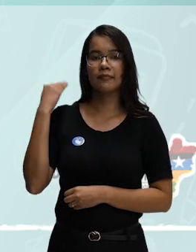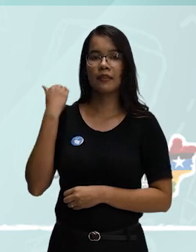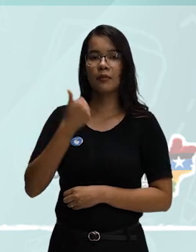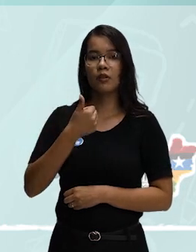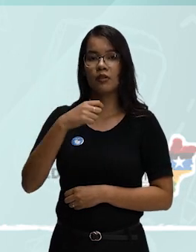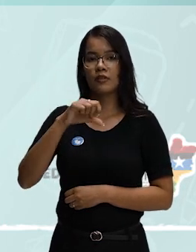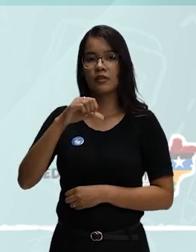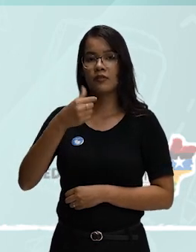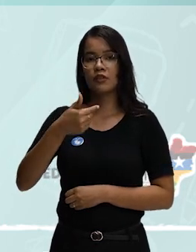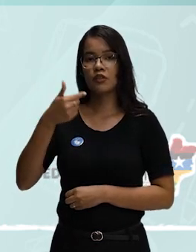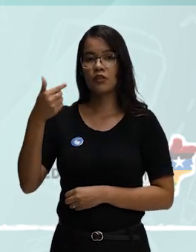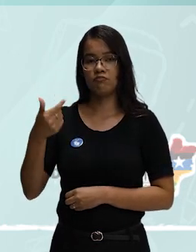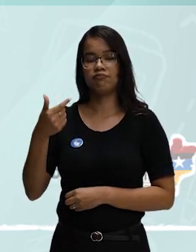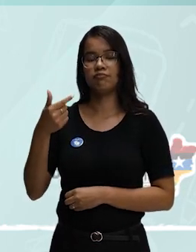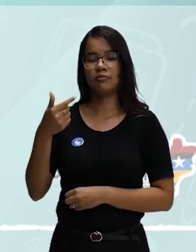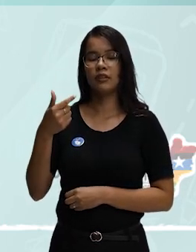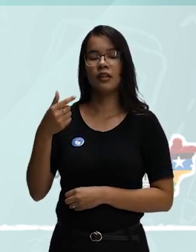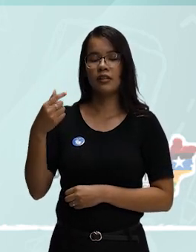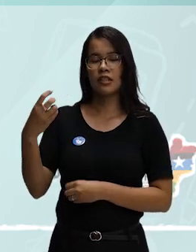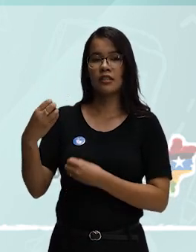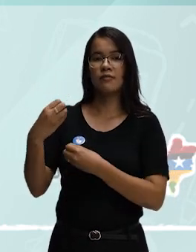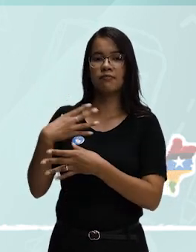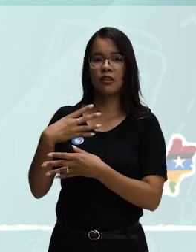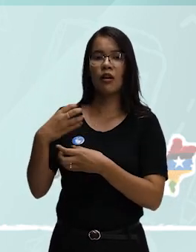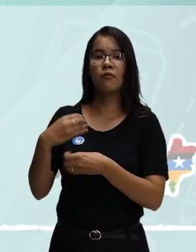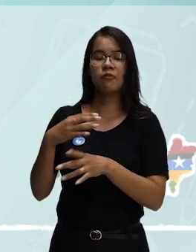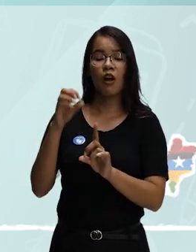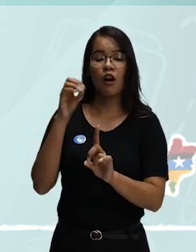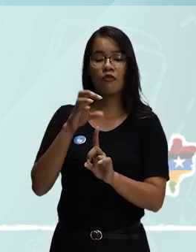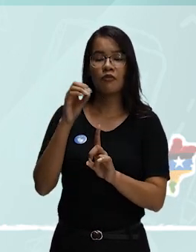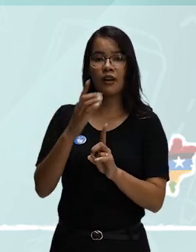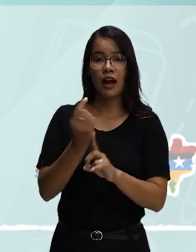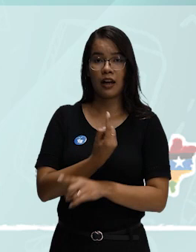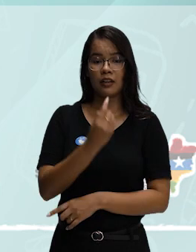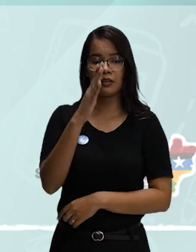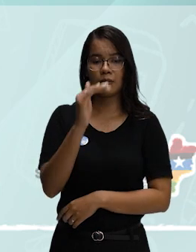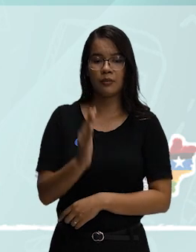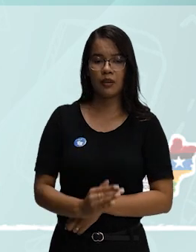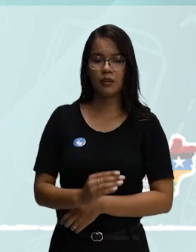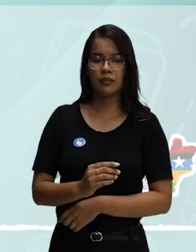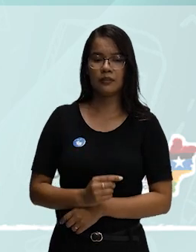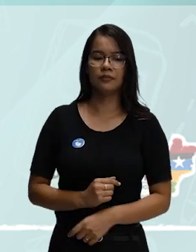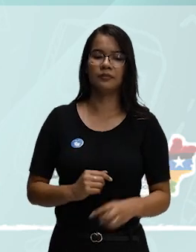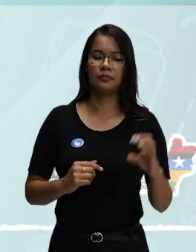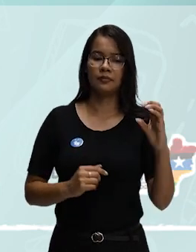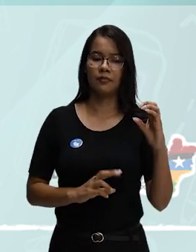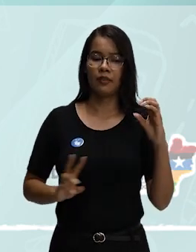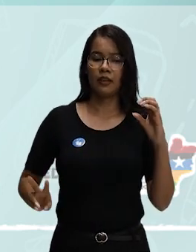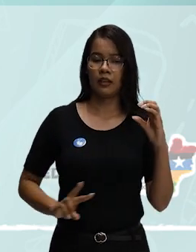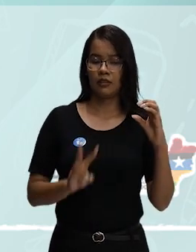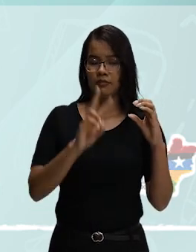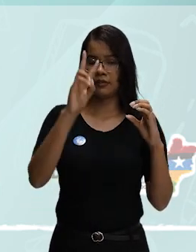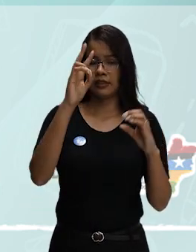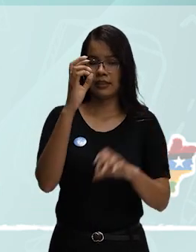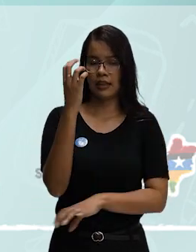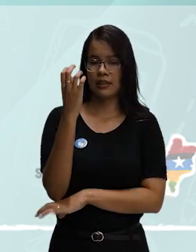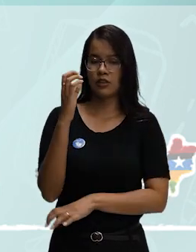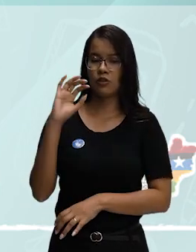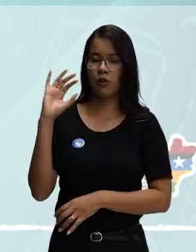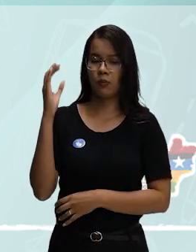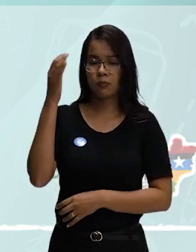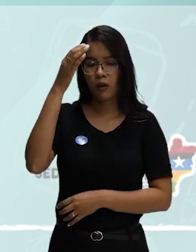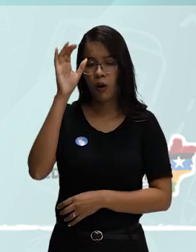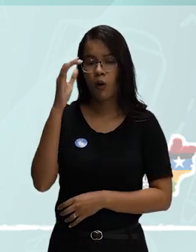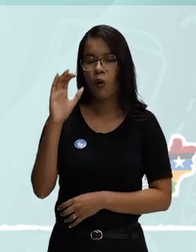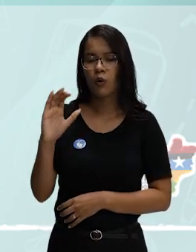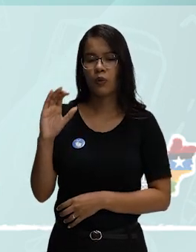certo? Valorização das raízes culturais brasileiras é uma característica da época do modernismo. Pessimismo e